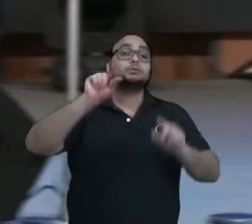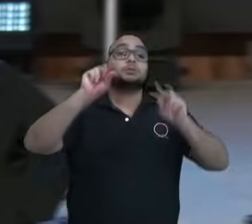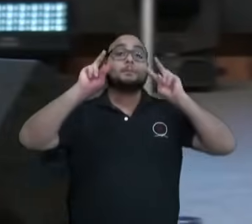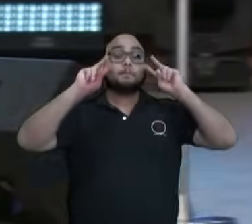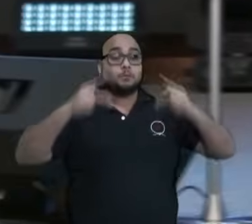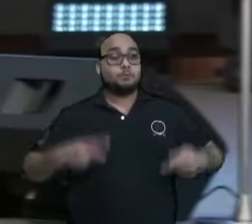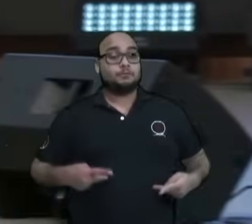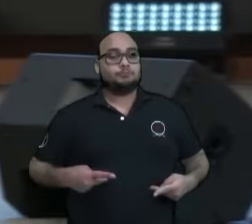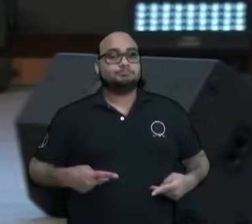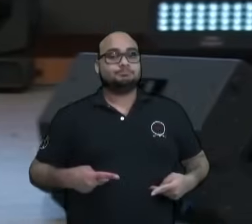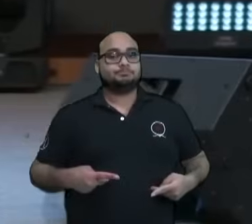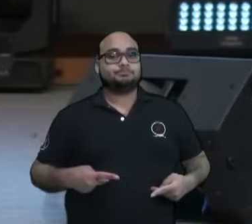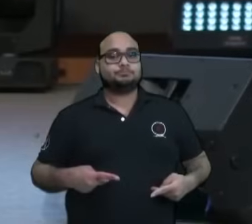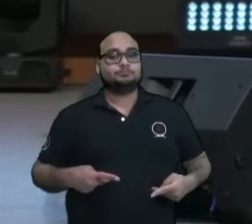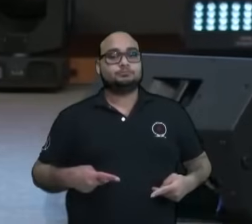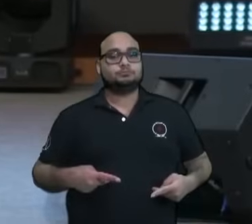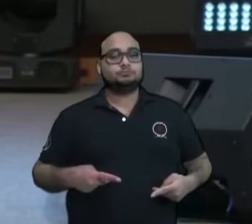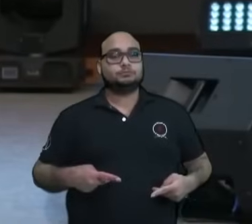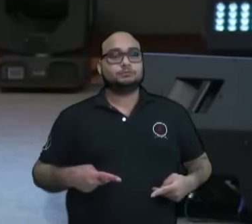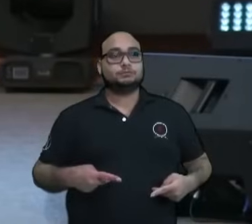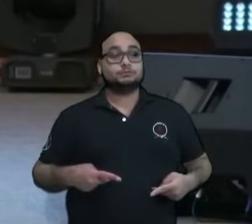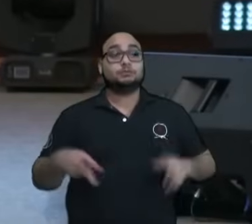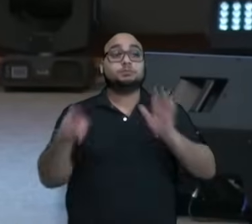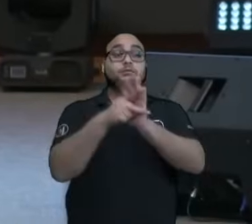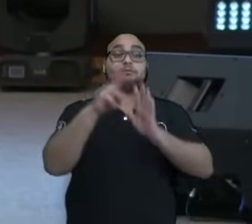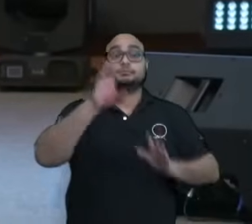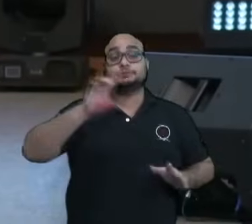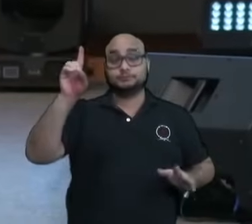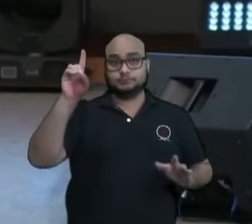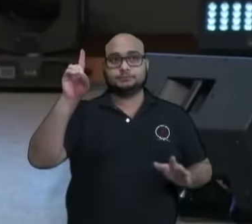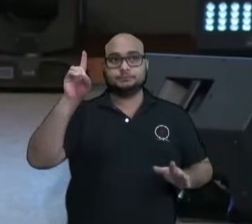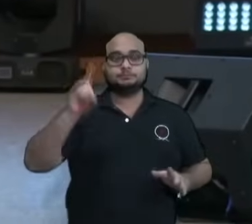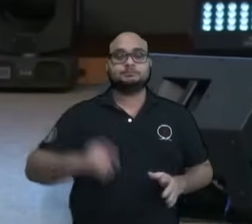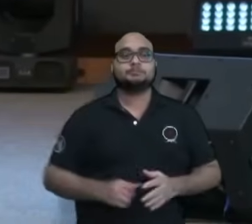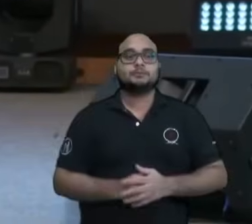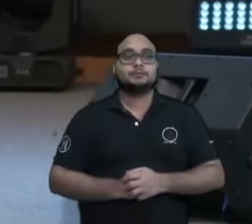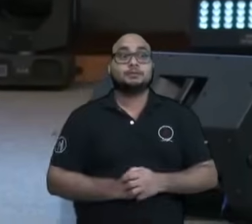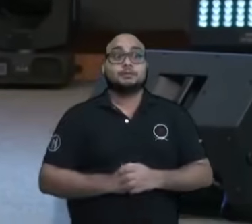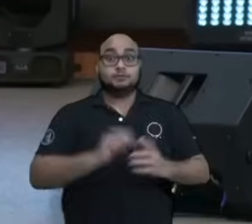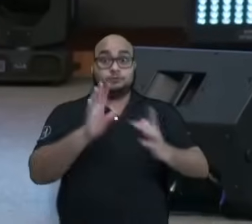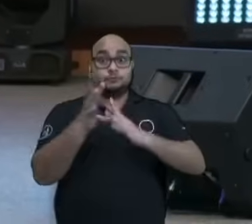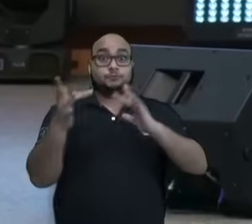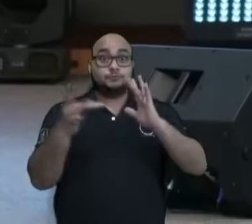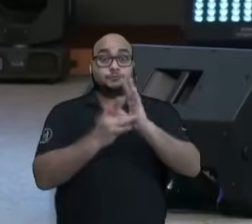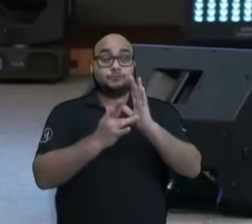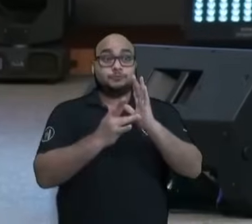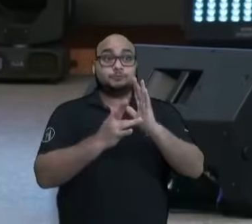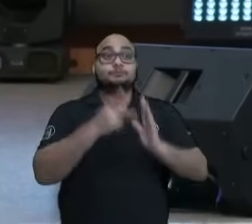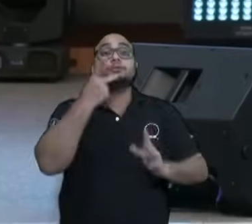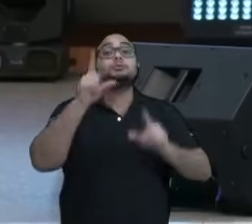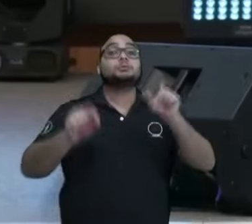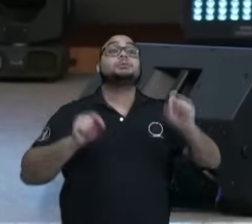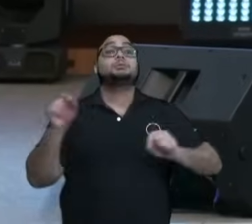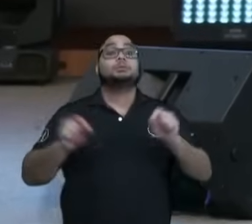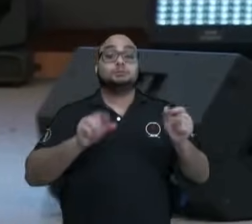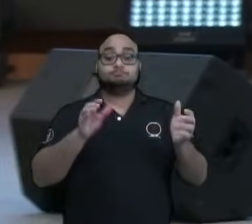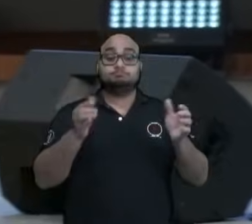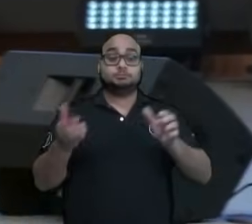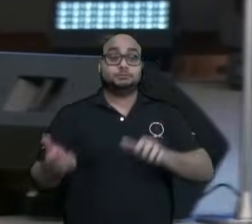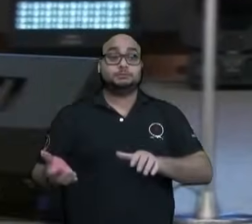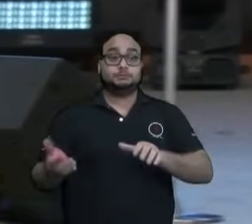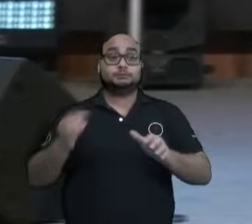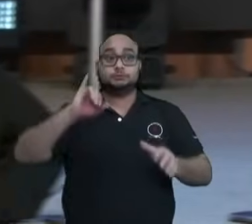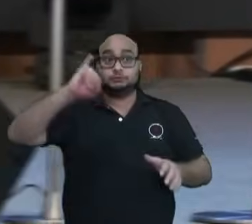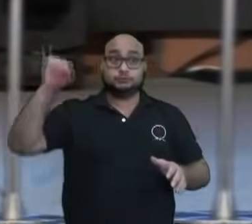conversa Olha quem Jesus foi o batismo de João ó lá ó ó quem liberou ele